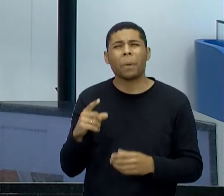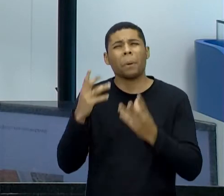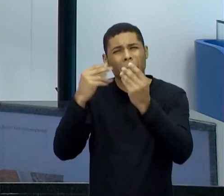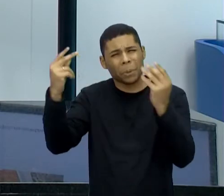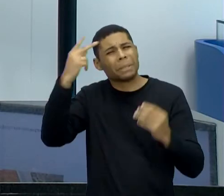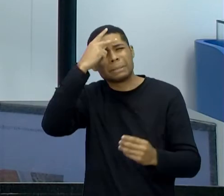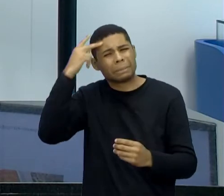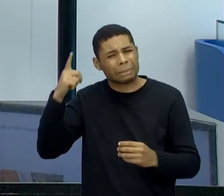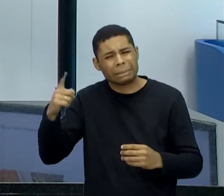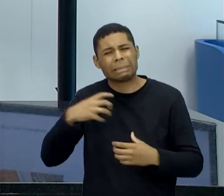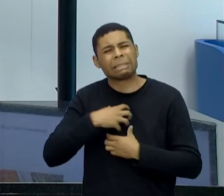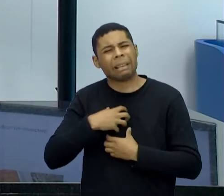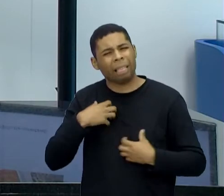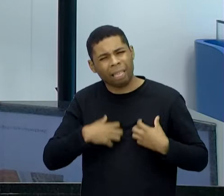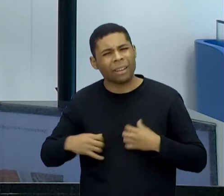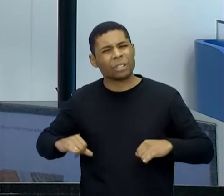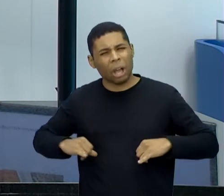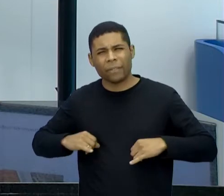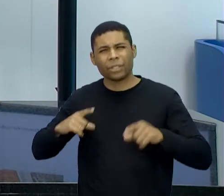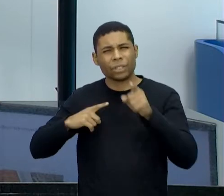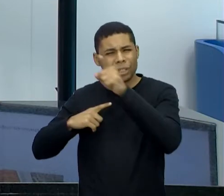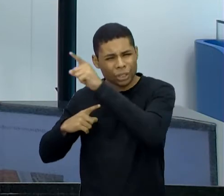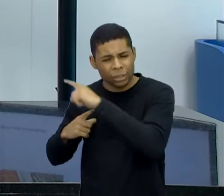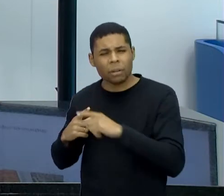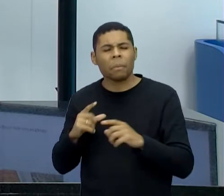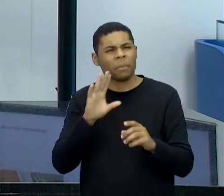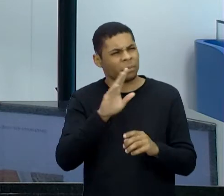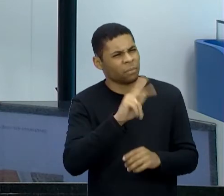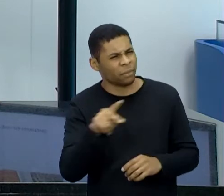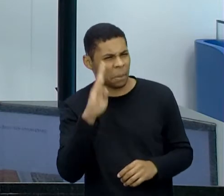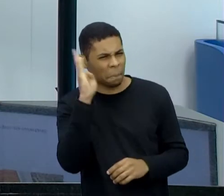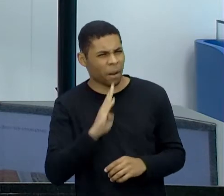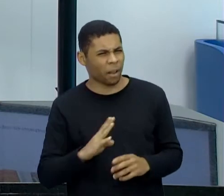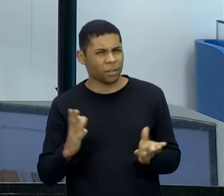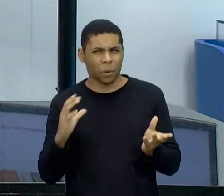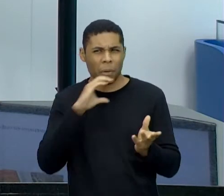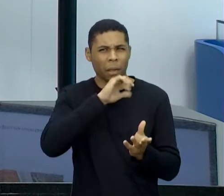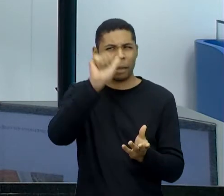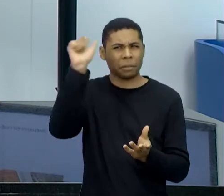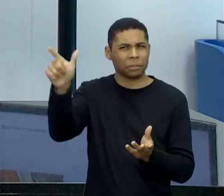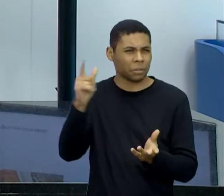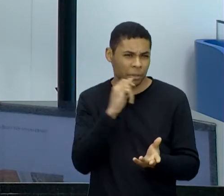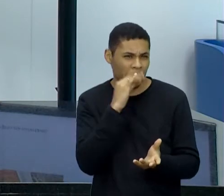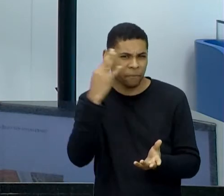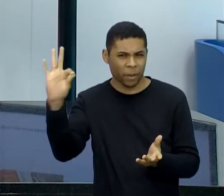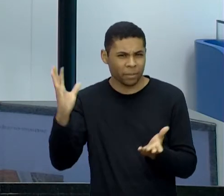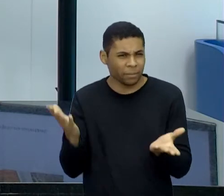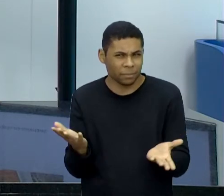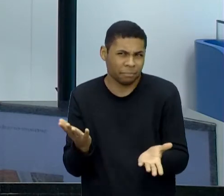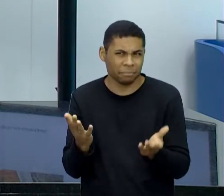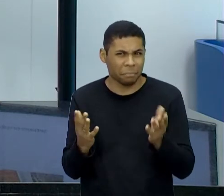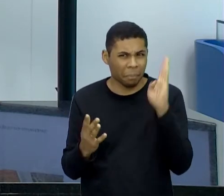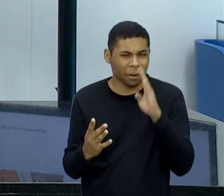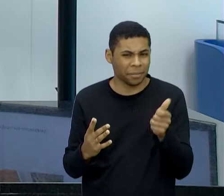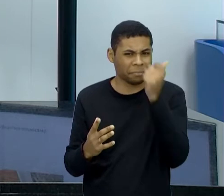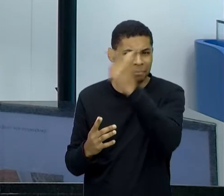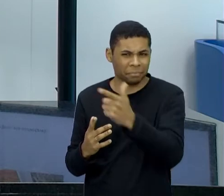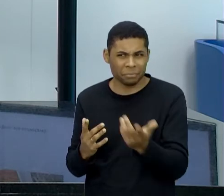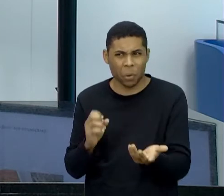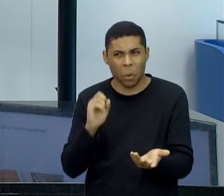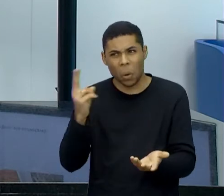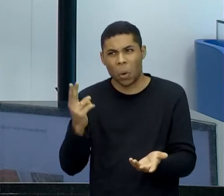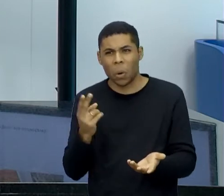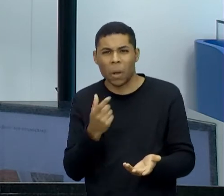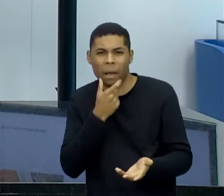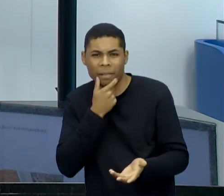com a seca, a onda de calor. Aí vocês vão pensar, professora, mas o Brasil é mais quente do que, por exemplo, a França, né? Do que a